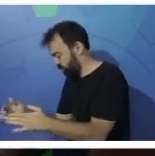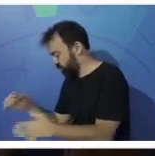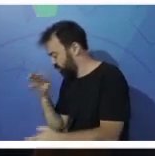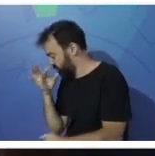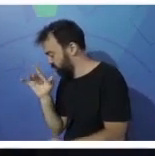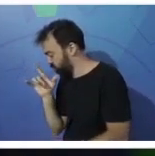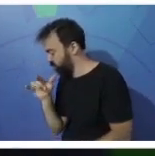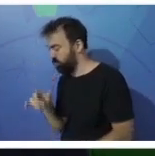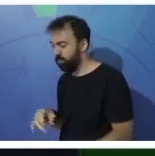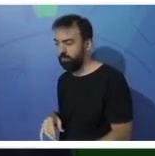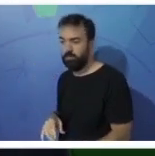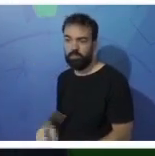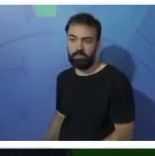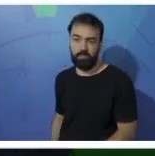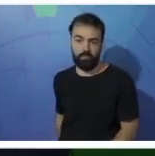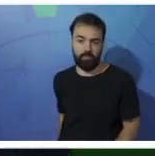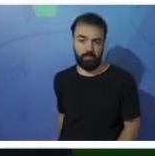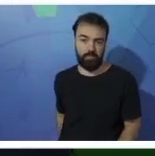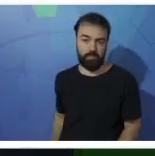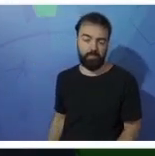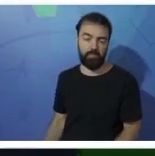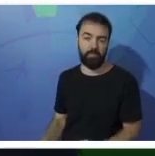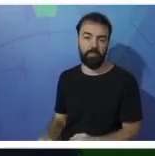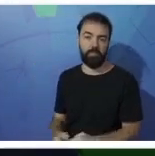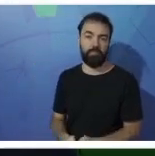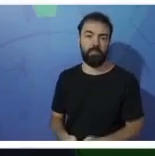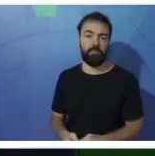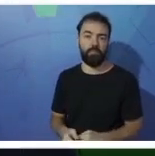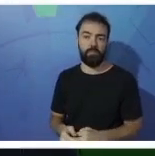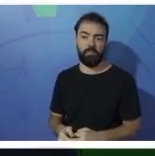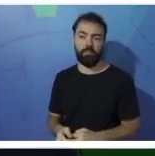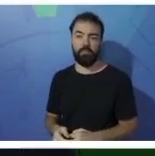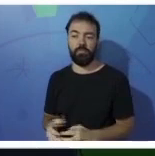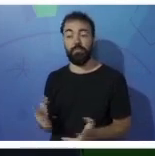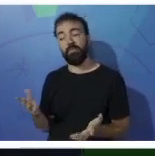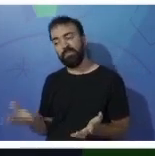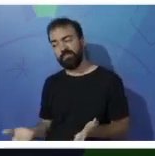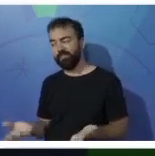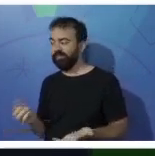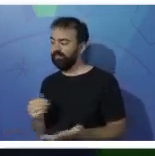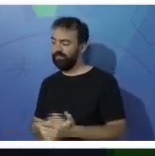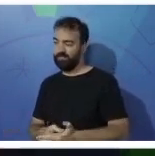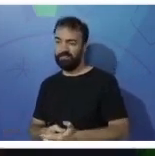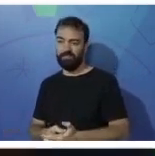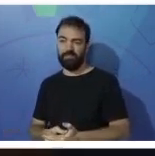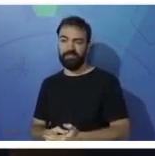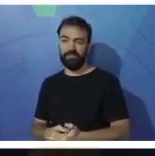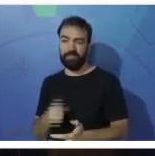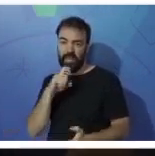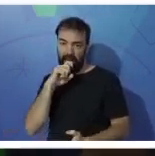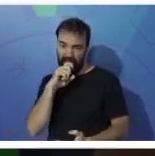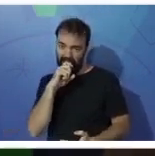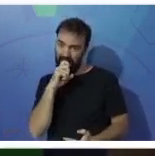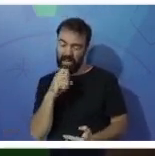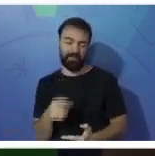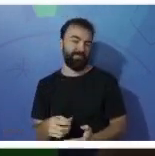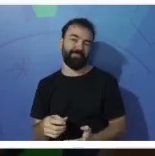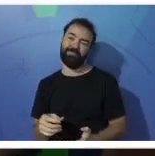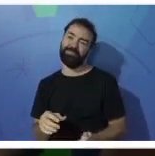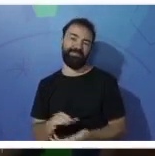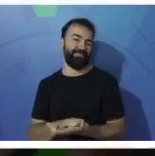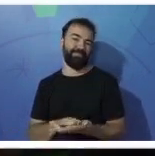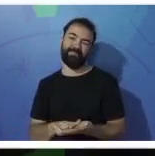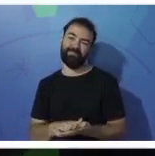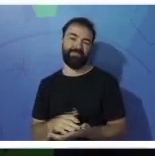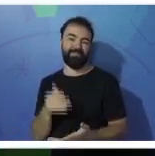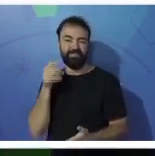o pedaço que já era dele. Moral da fábula: a cobiça não leva